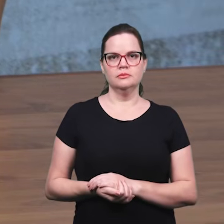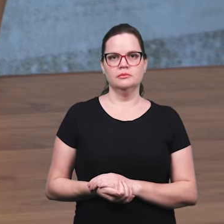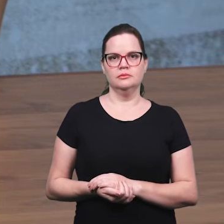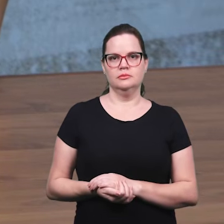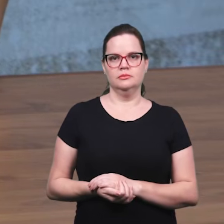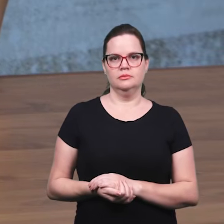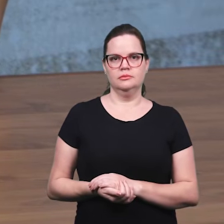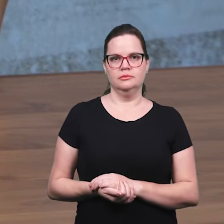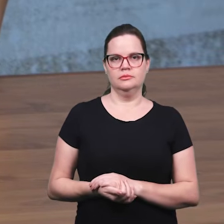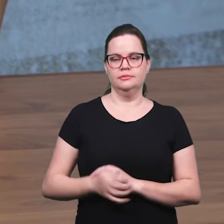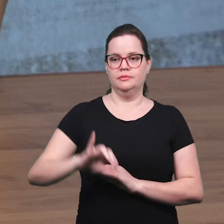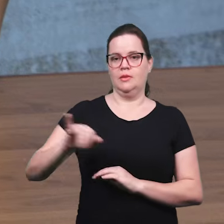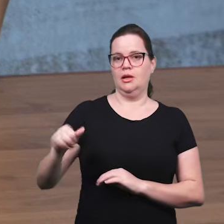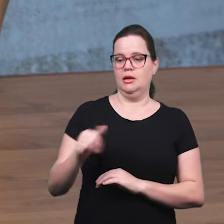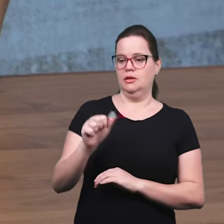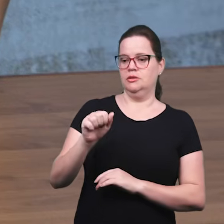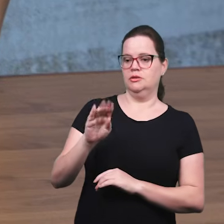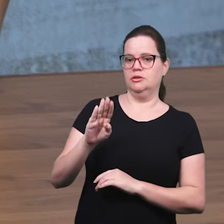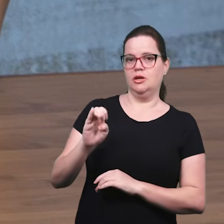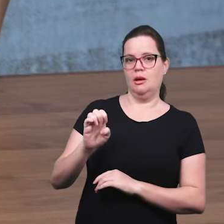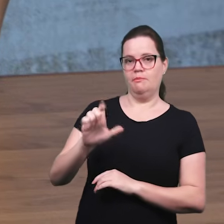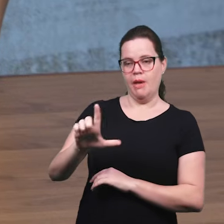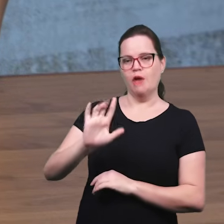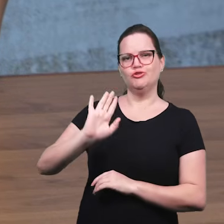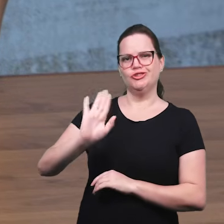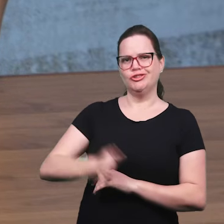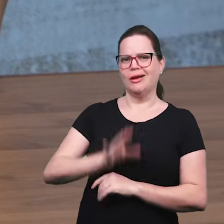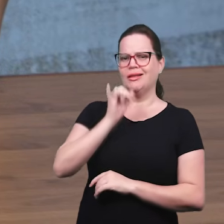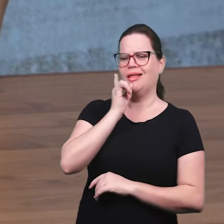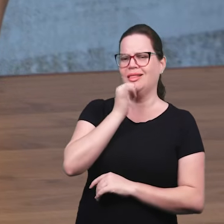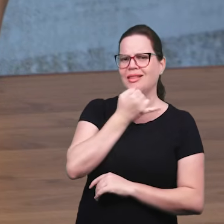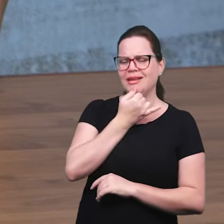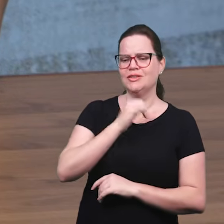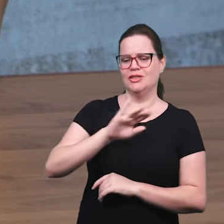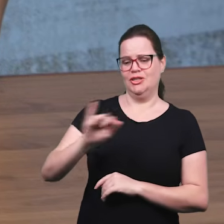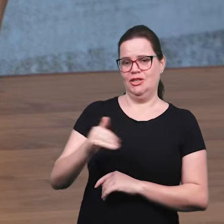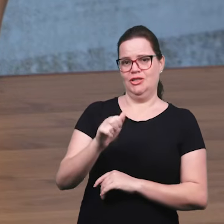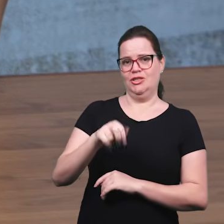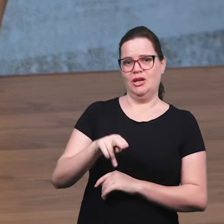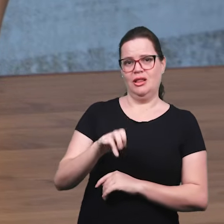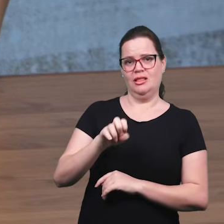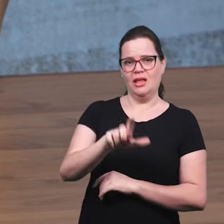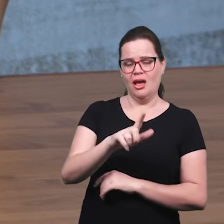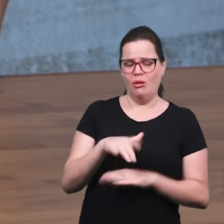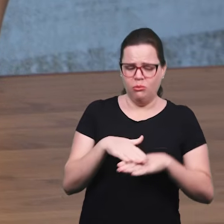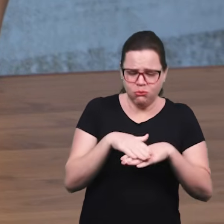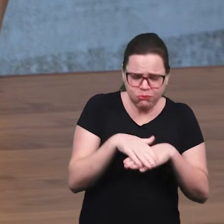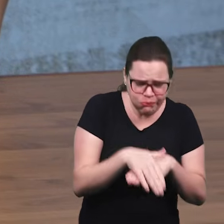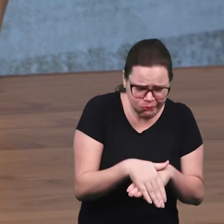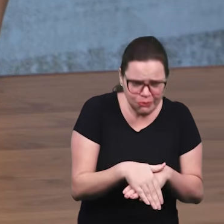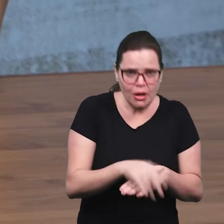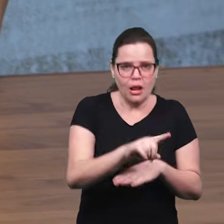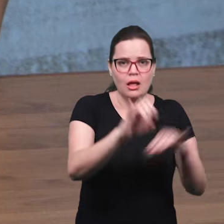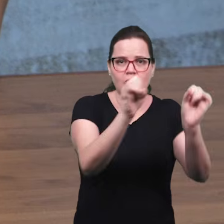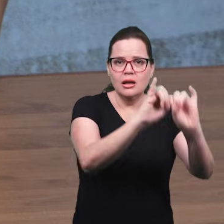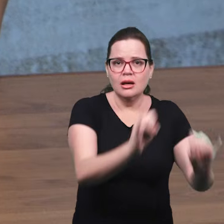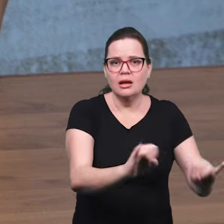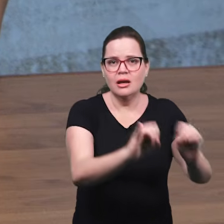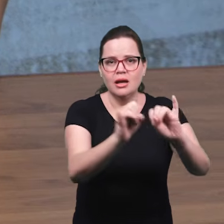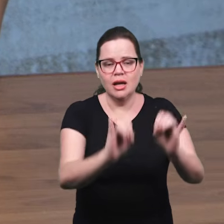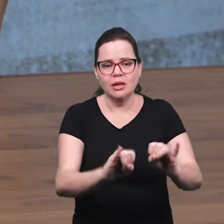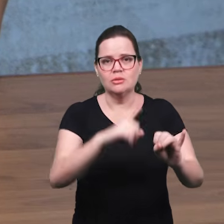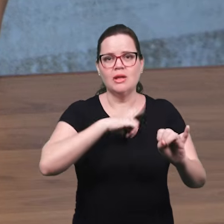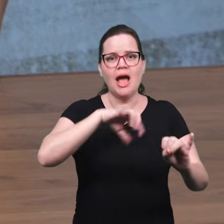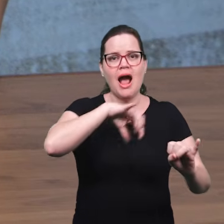Jabel abatido está, já Nebo se encurvou, os seus ídolos são postos sobre os